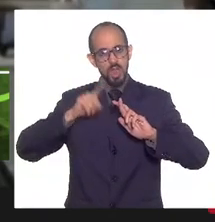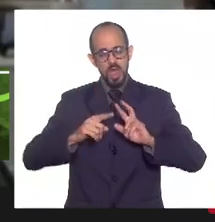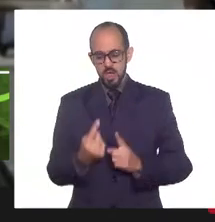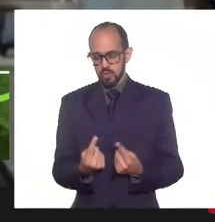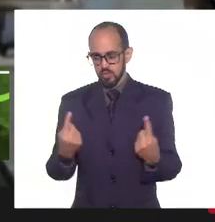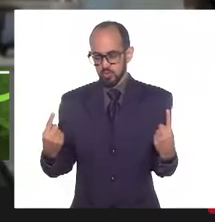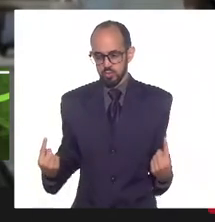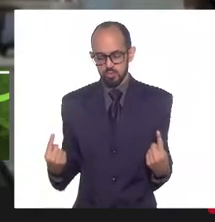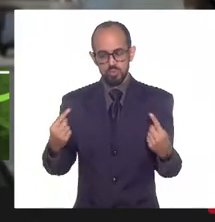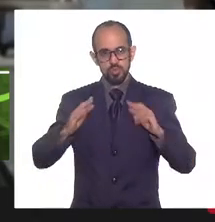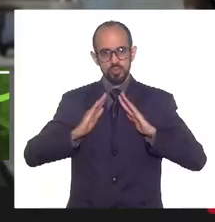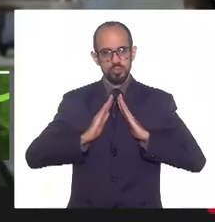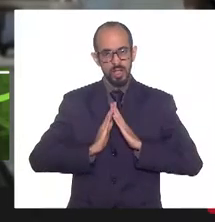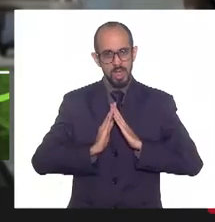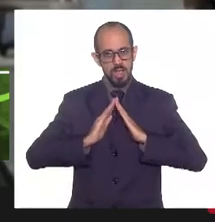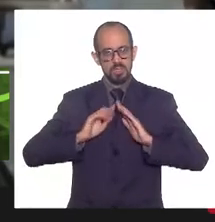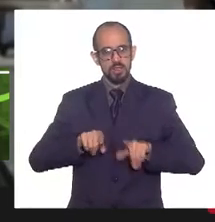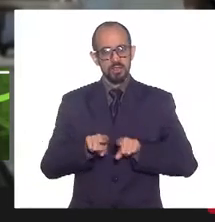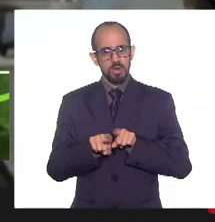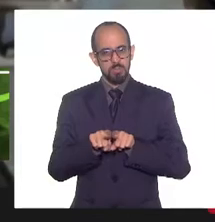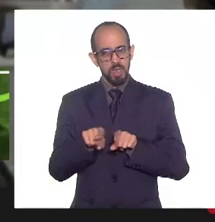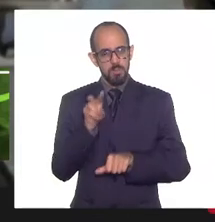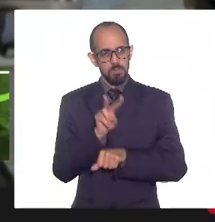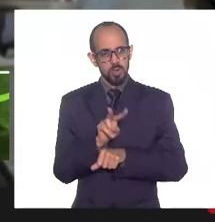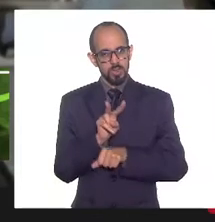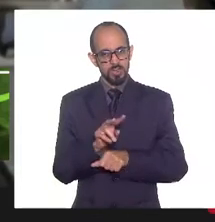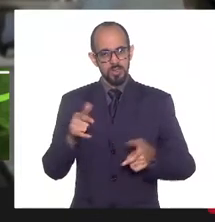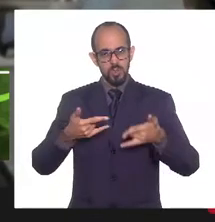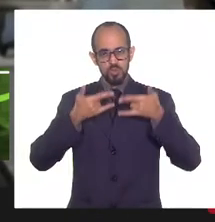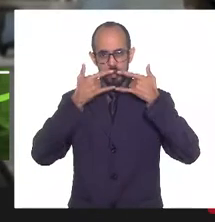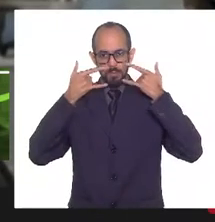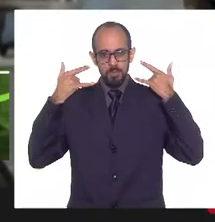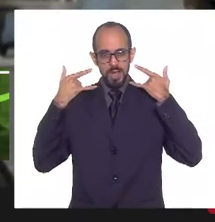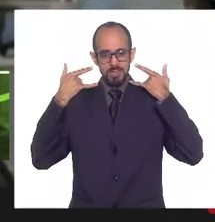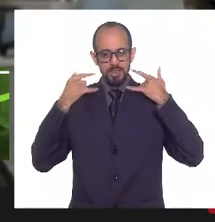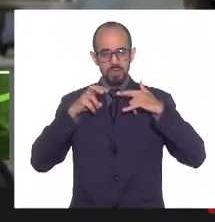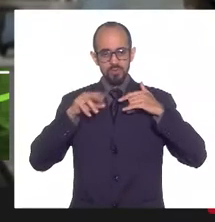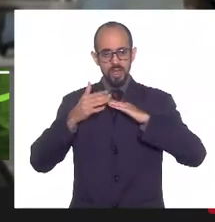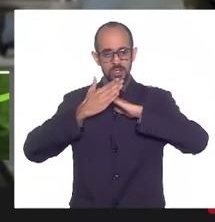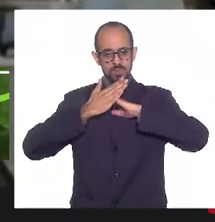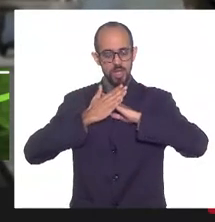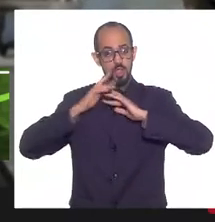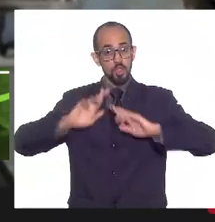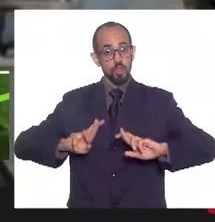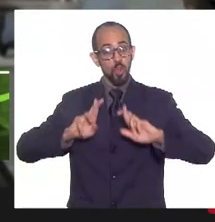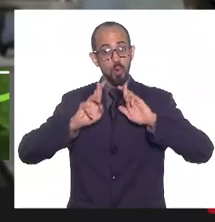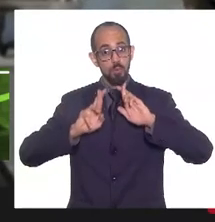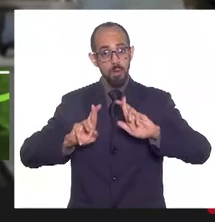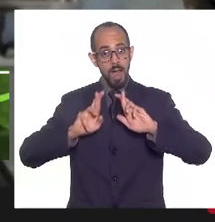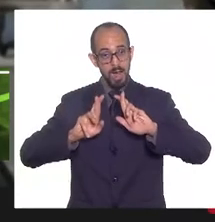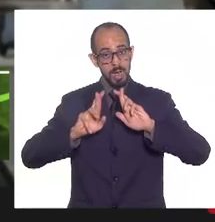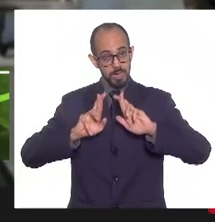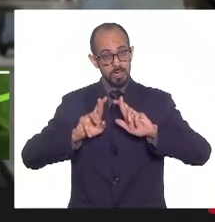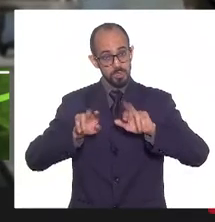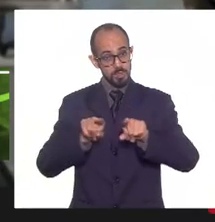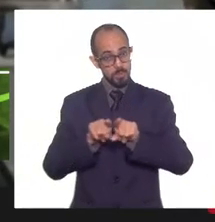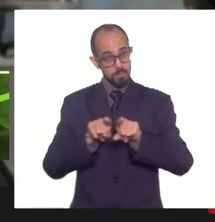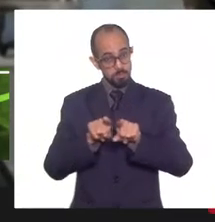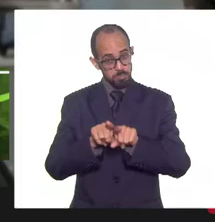é o distanciamento e a proteção de máscara que nos auxiliarão oxalá secretária quem